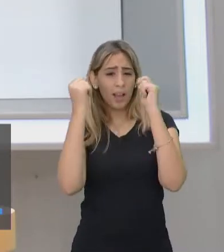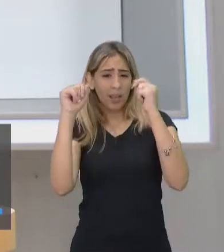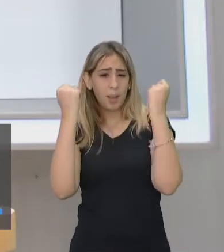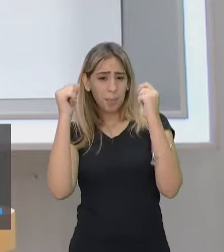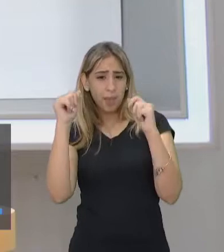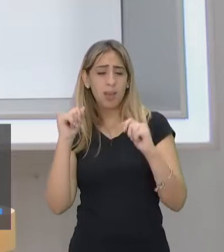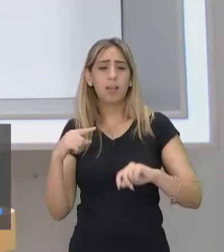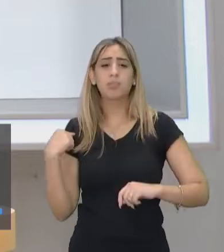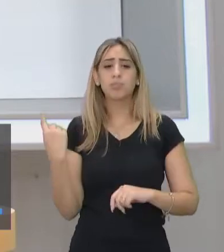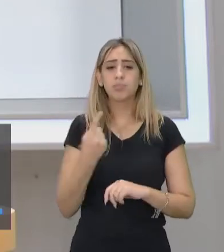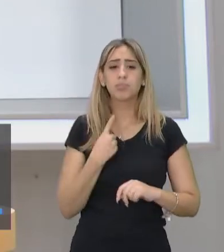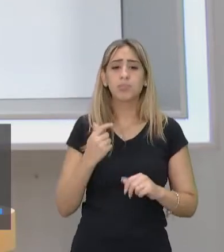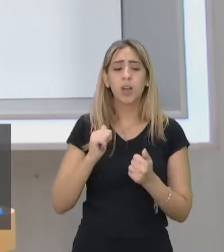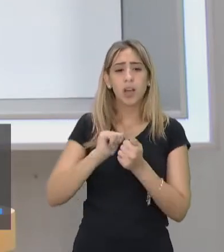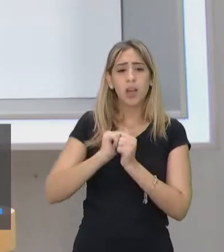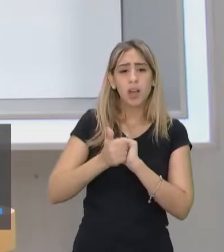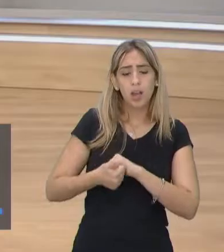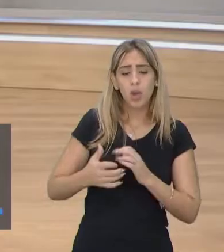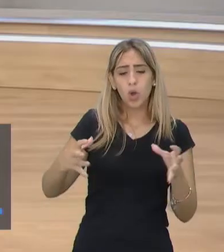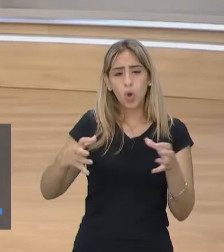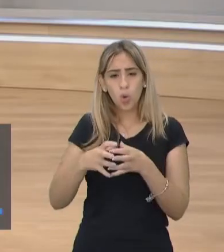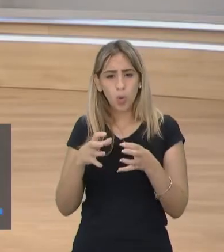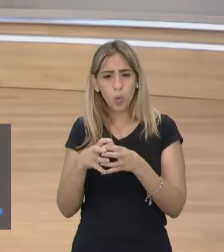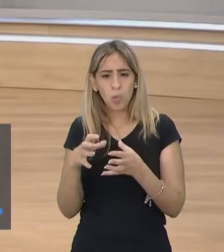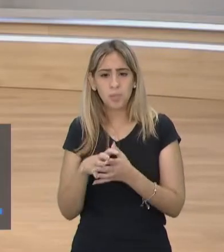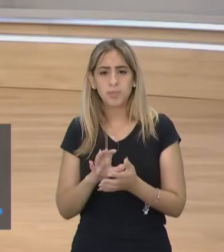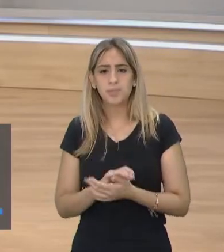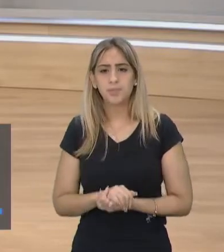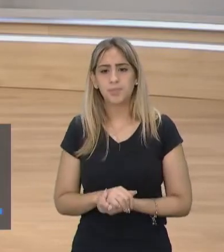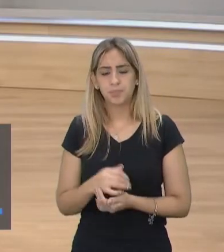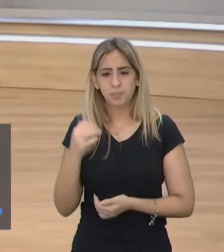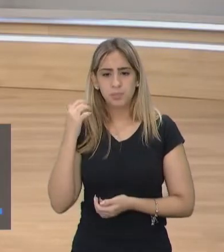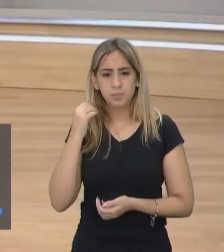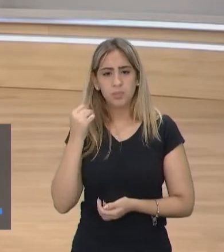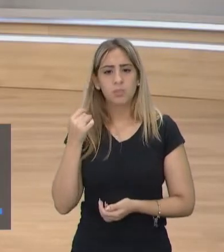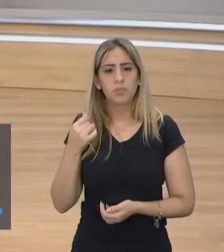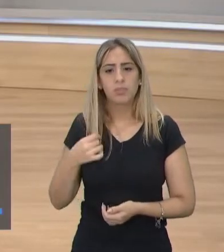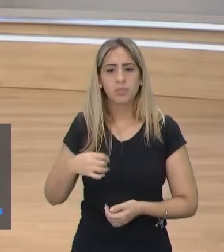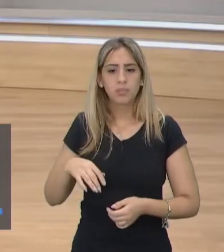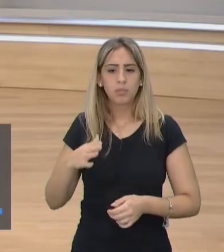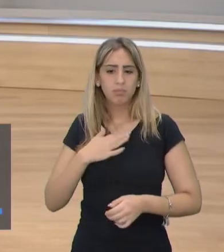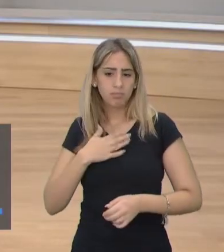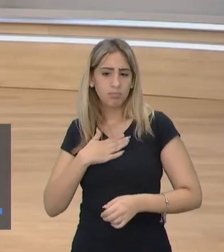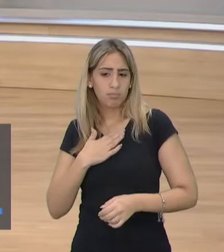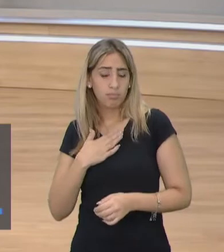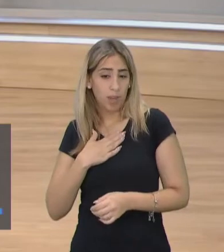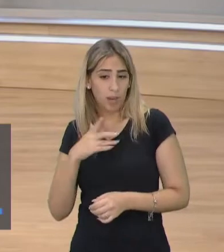academia, foi em clube. Uau! E eu, assim,